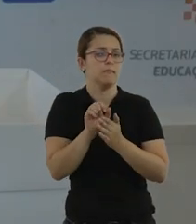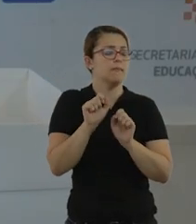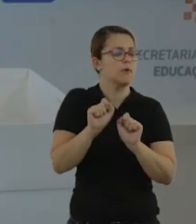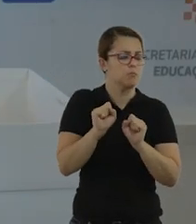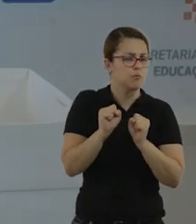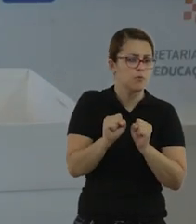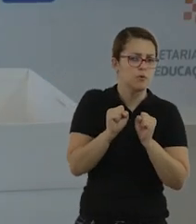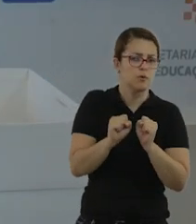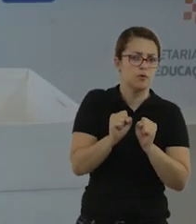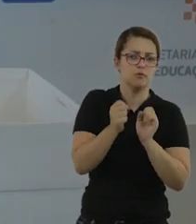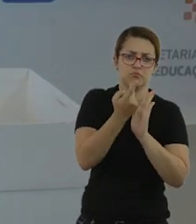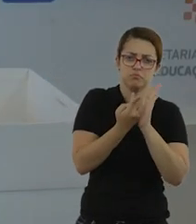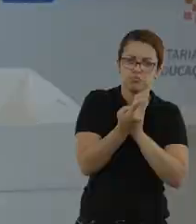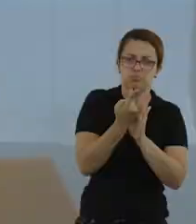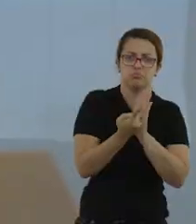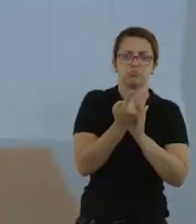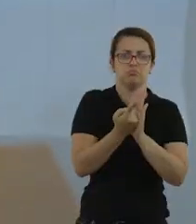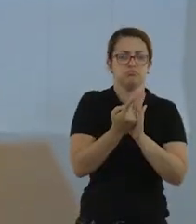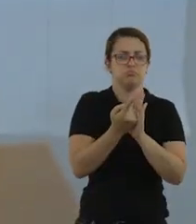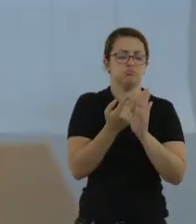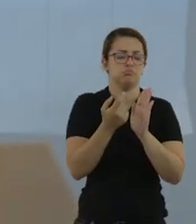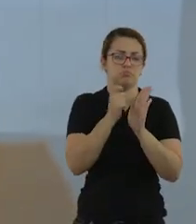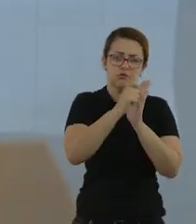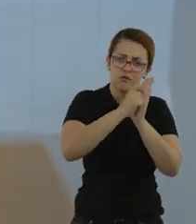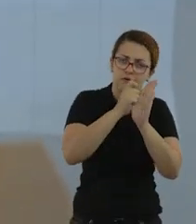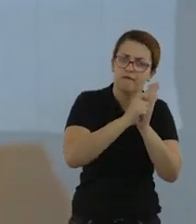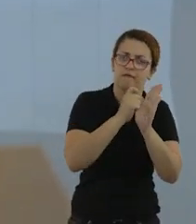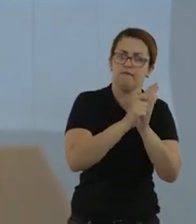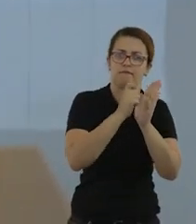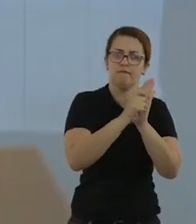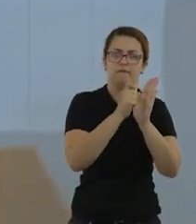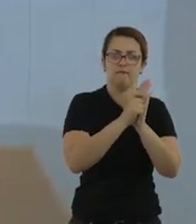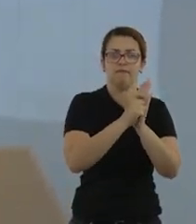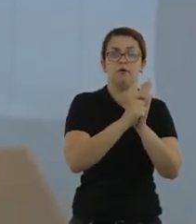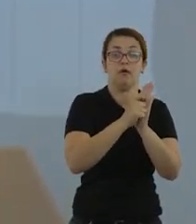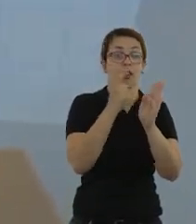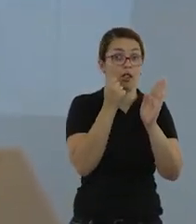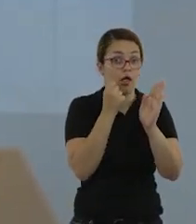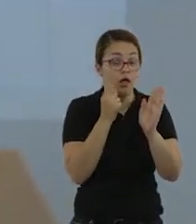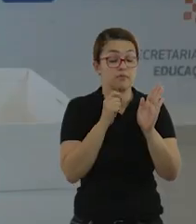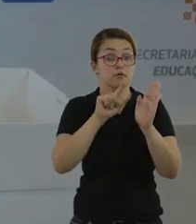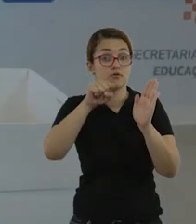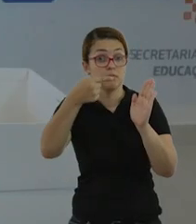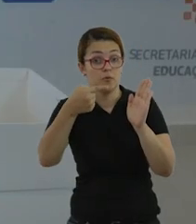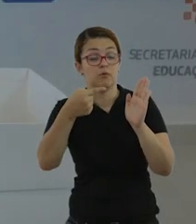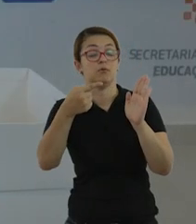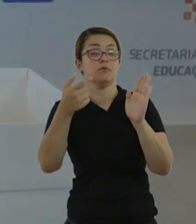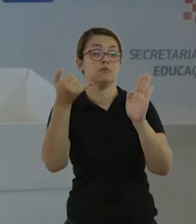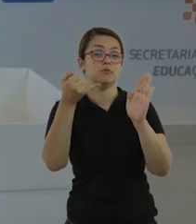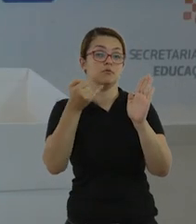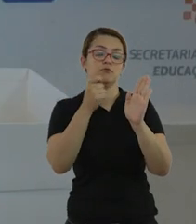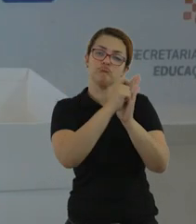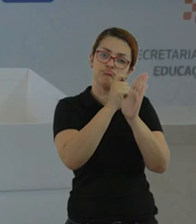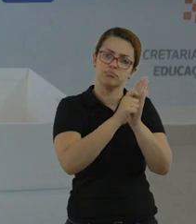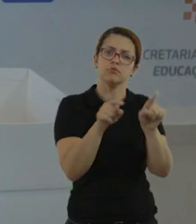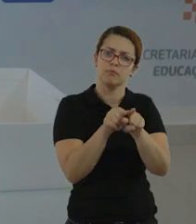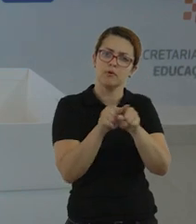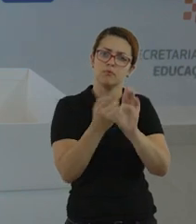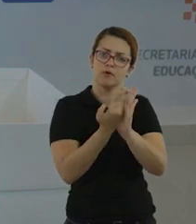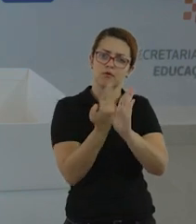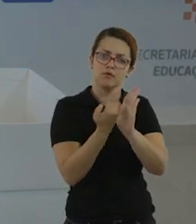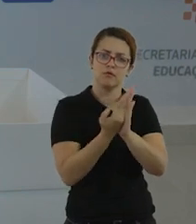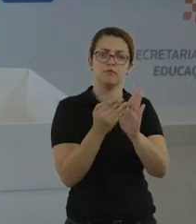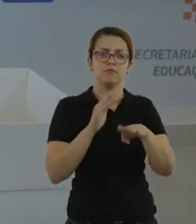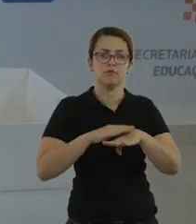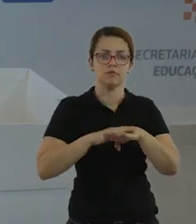podem fazer uma assim em casa, com lápis e depois passar a canetinha. E vocês também podem fazer no caderno. Fez